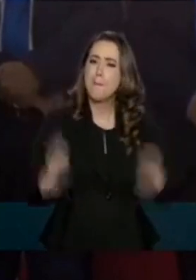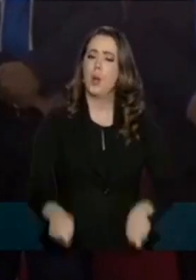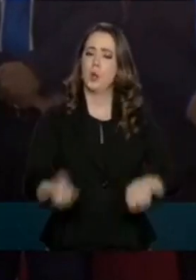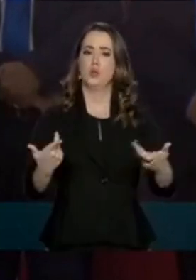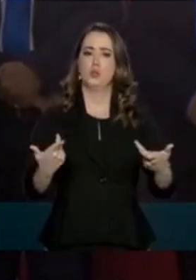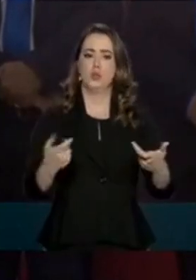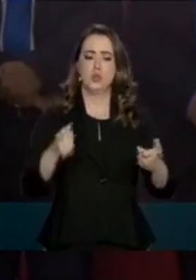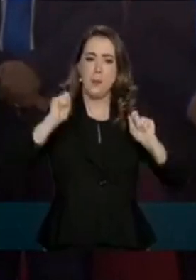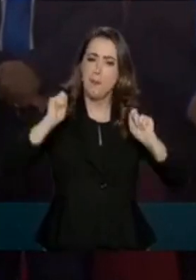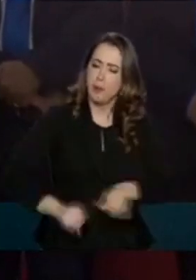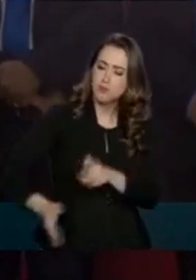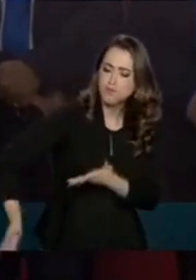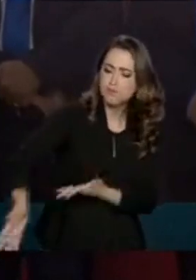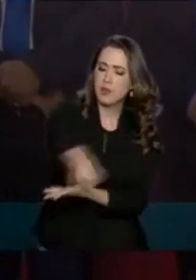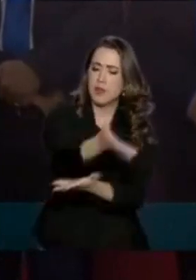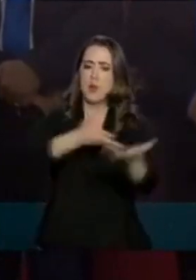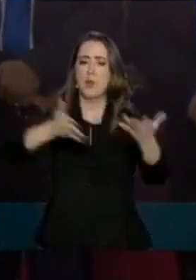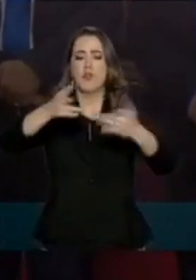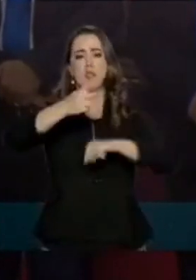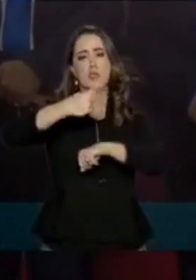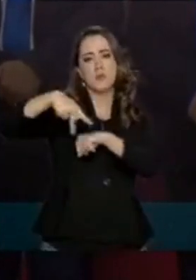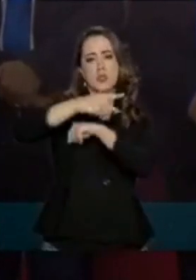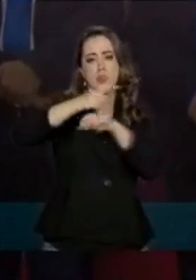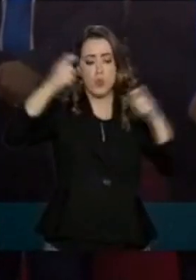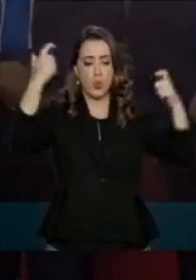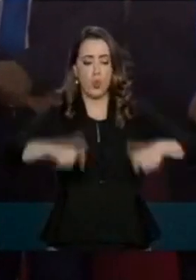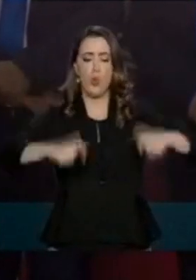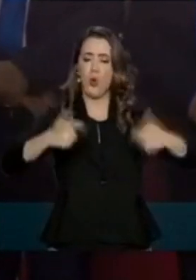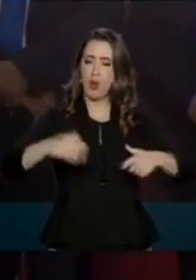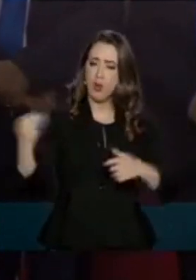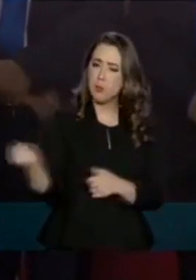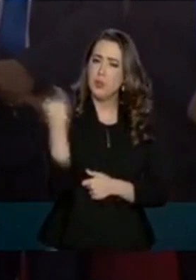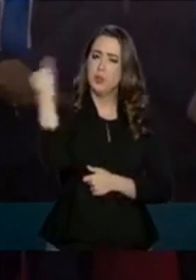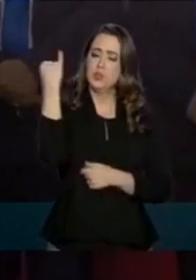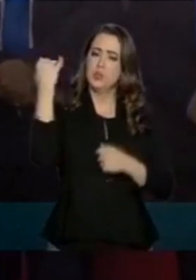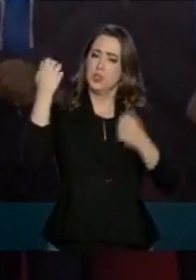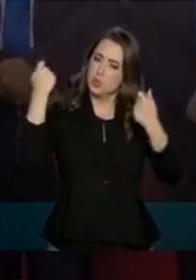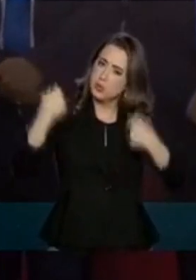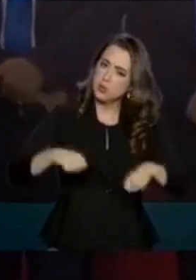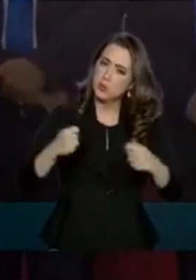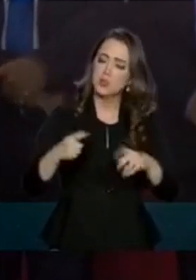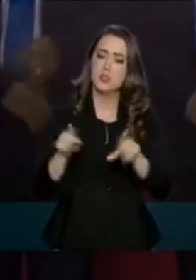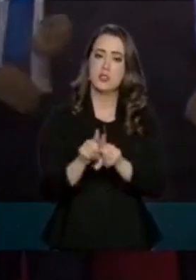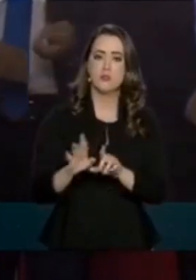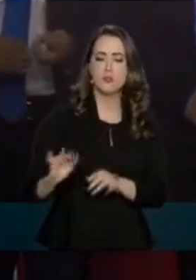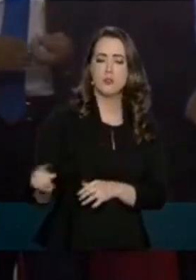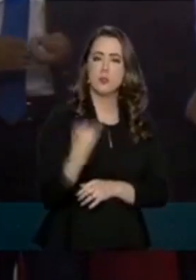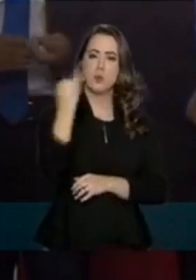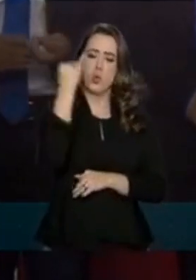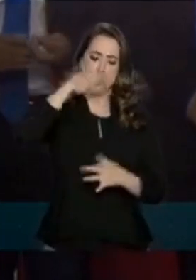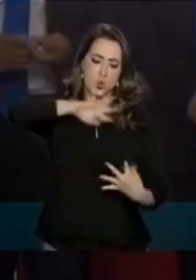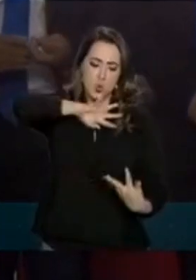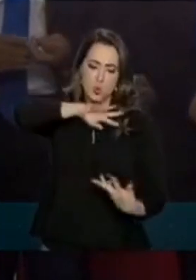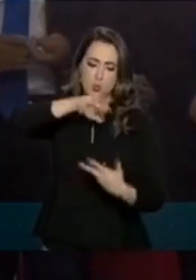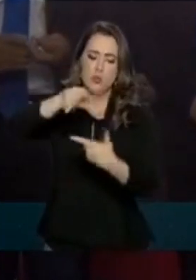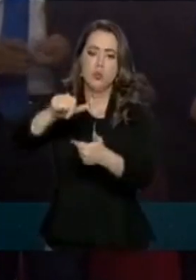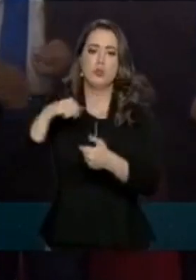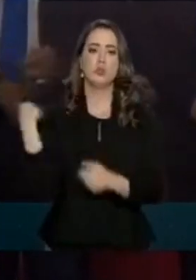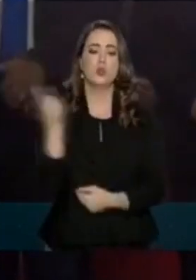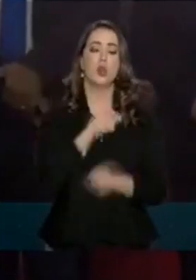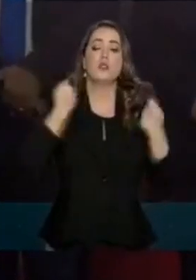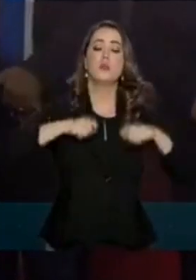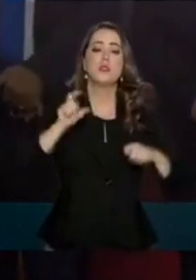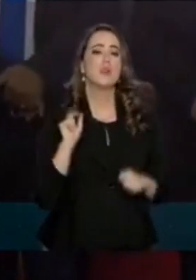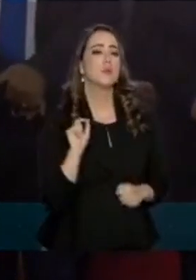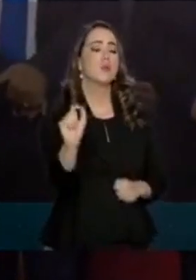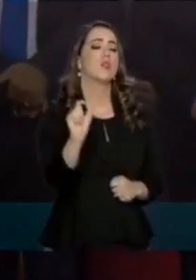mover esse país para o lugar que ele merece, para o lugar de destaque no mundo. E o que nós